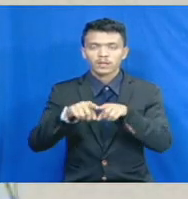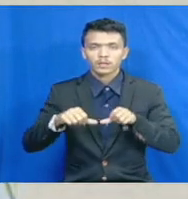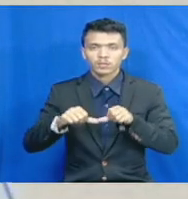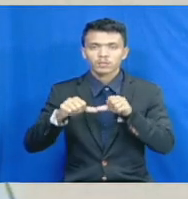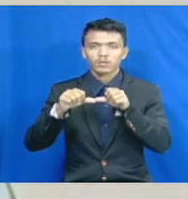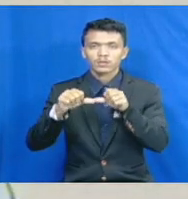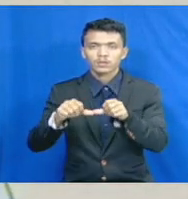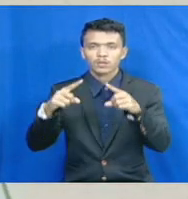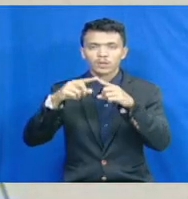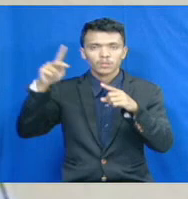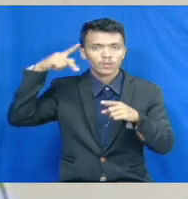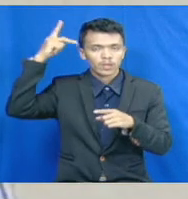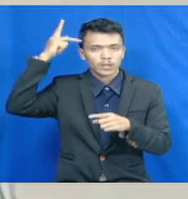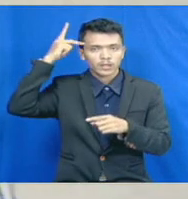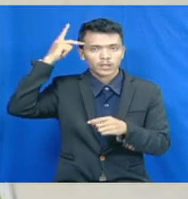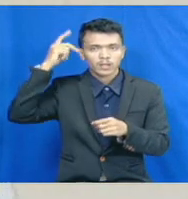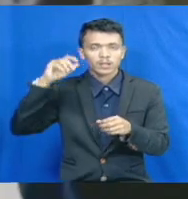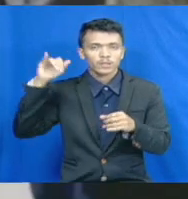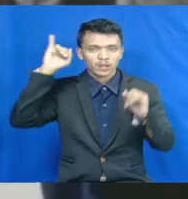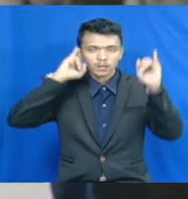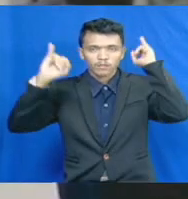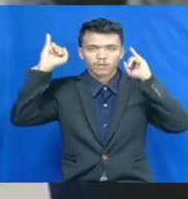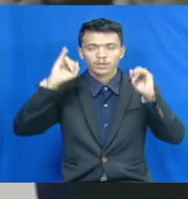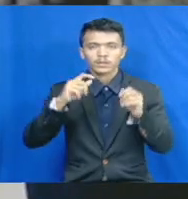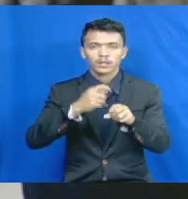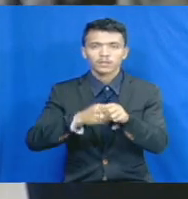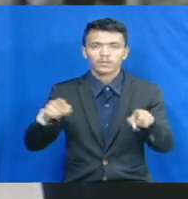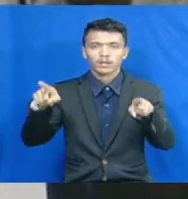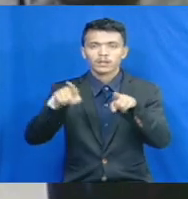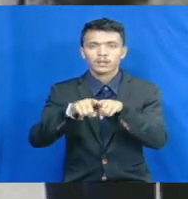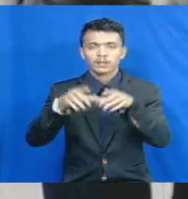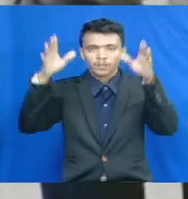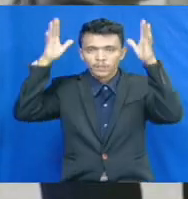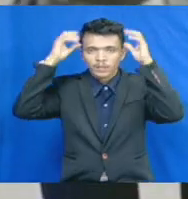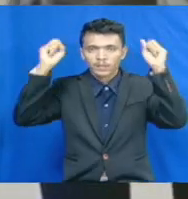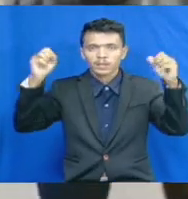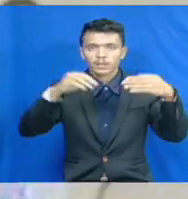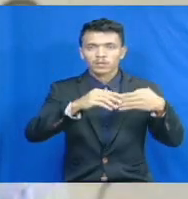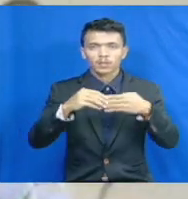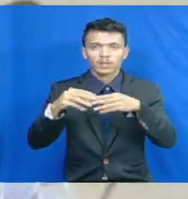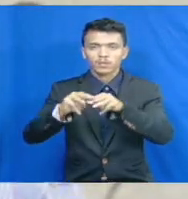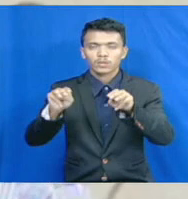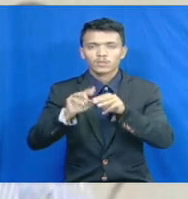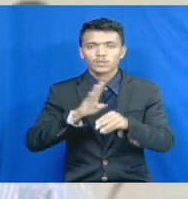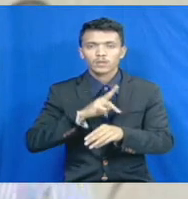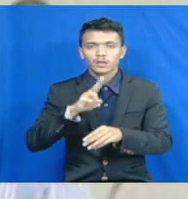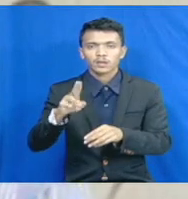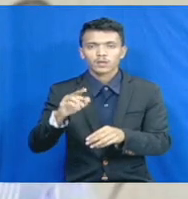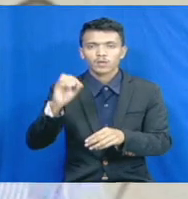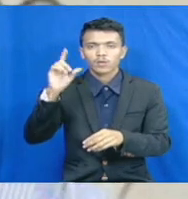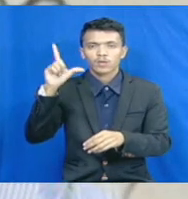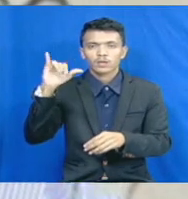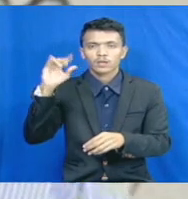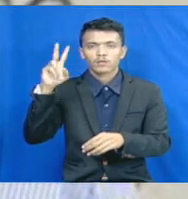da política de centralização de informação. E há tempo, Hanesan, presidente da Autoridade Município Baucau, Olívio